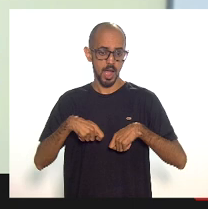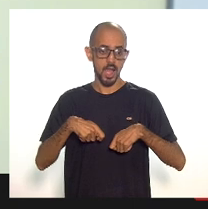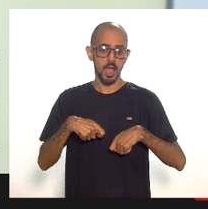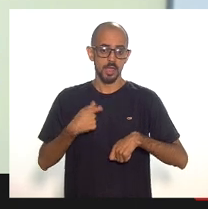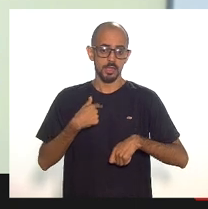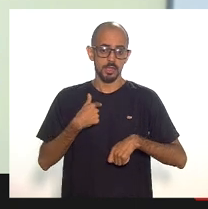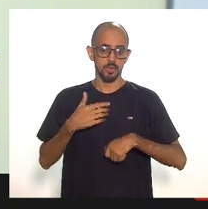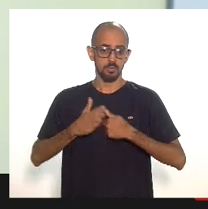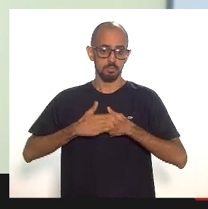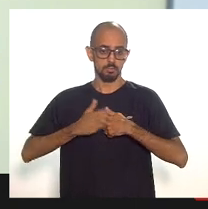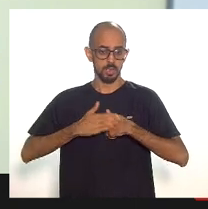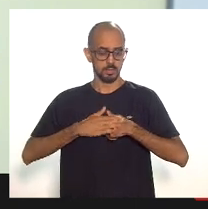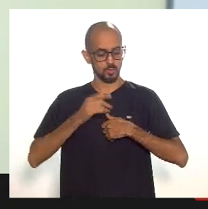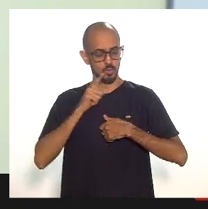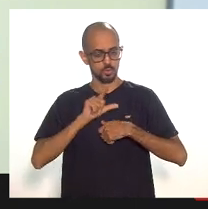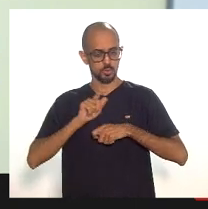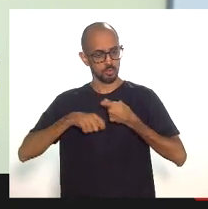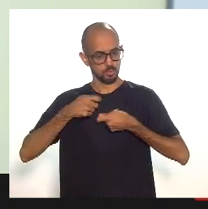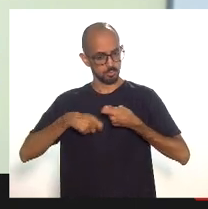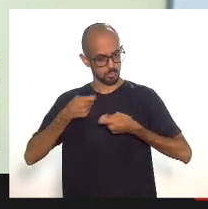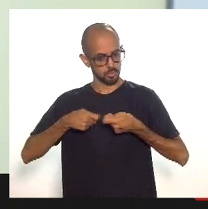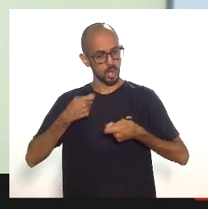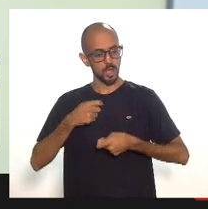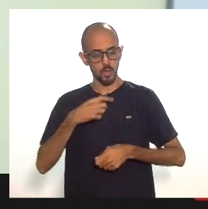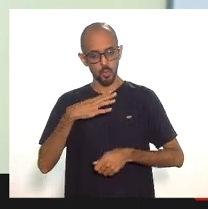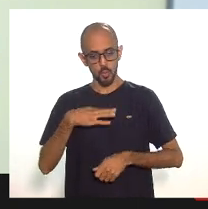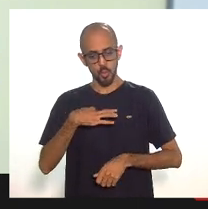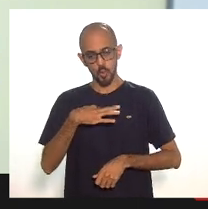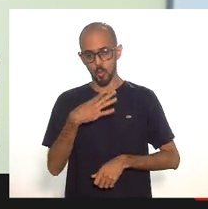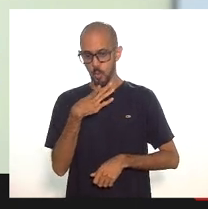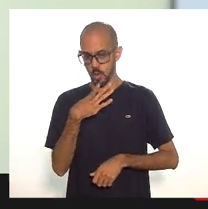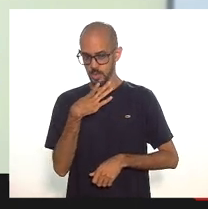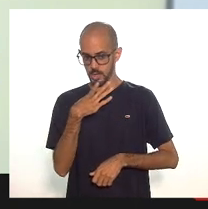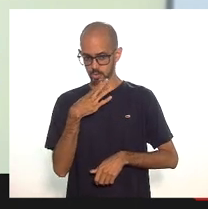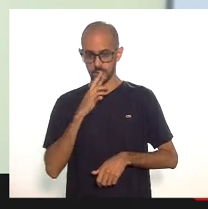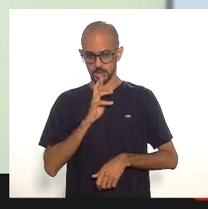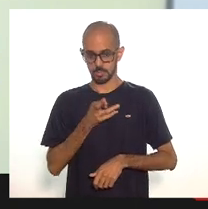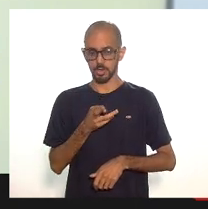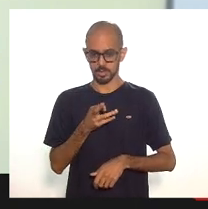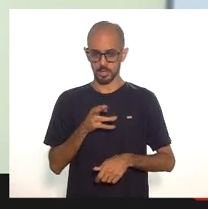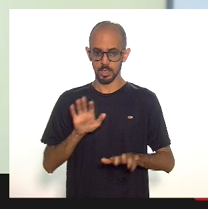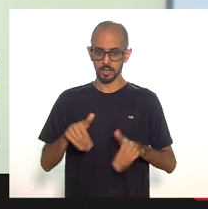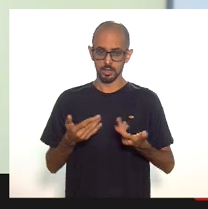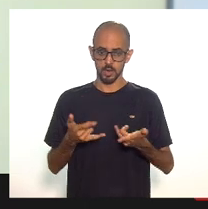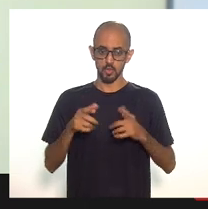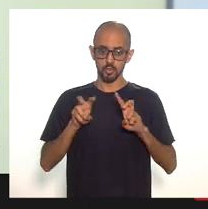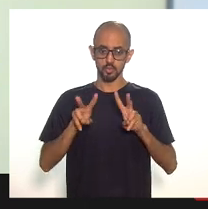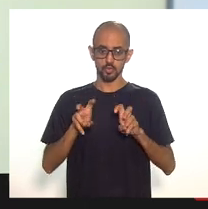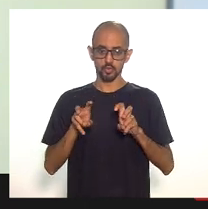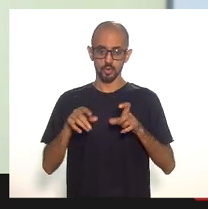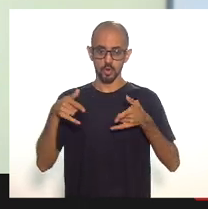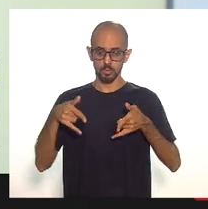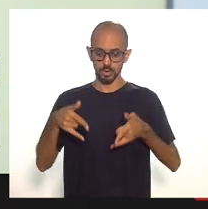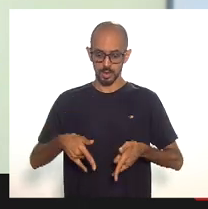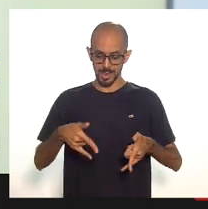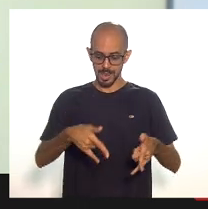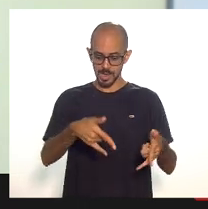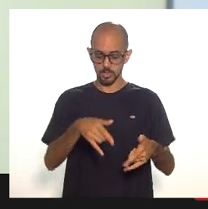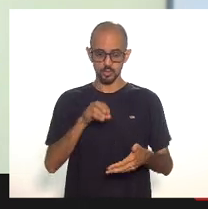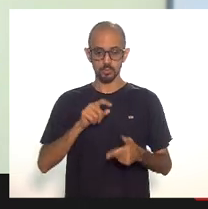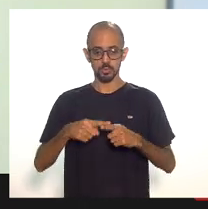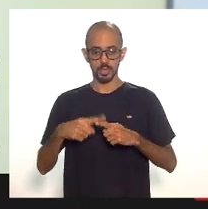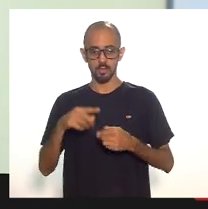ingerência e que eu tenho conhecimento. Então, em relação aos leitos impedidos por RH, realmente, eu já